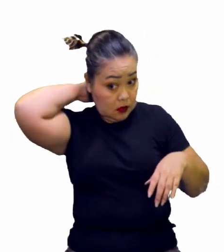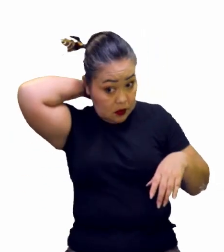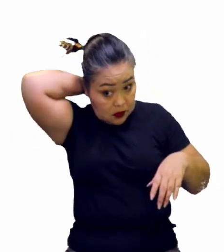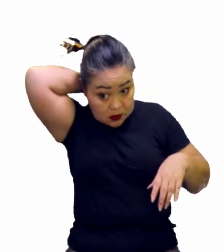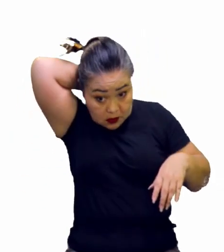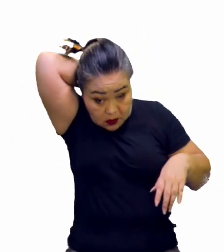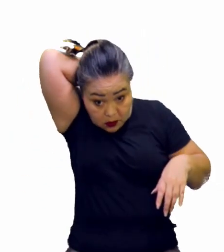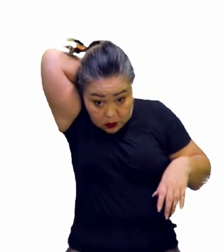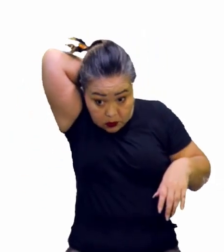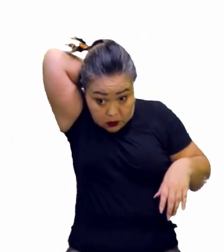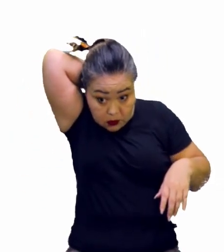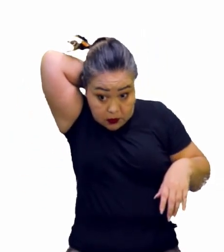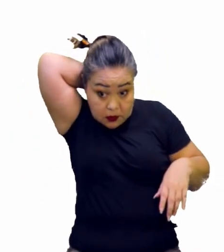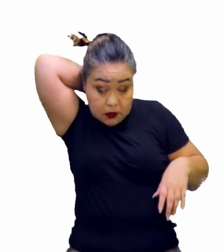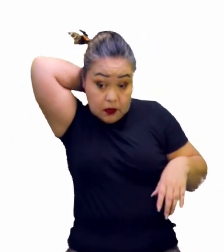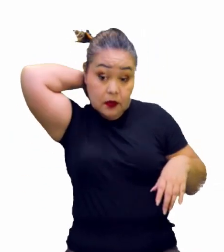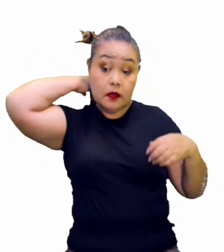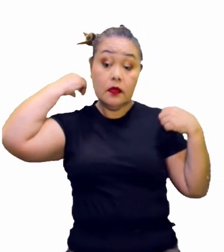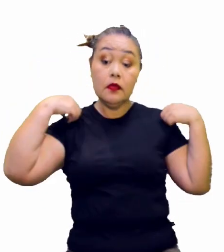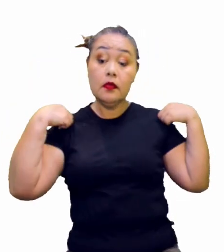Como é que eu posso falar?